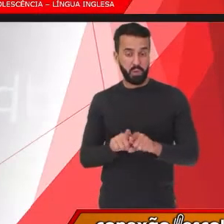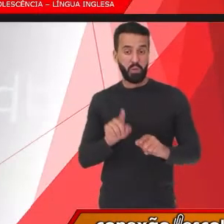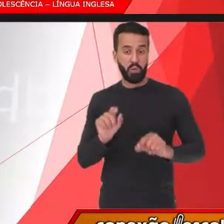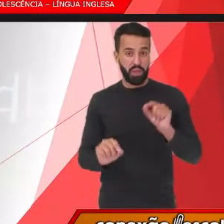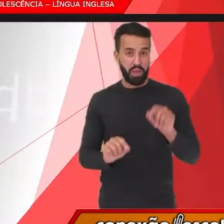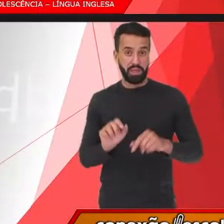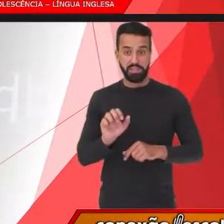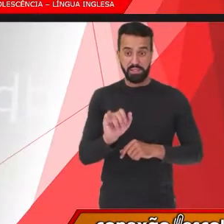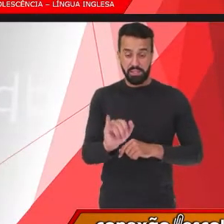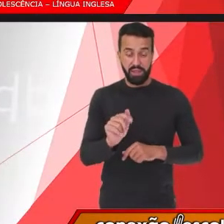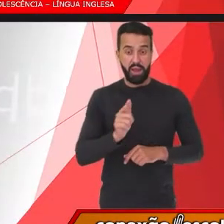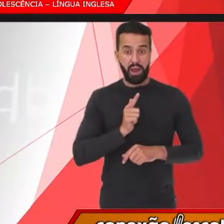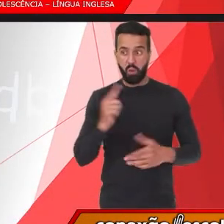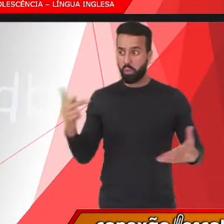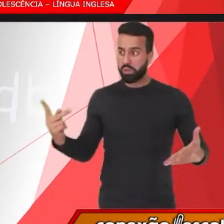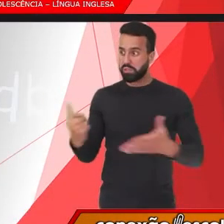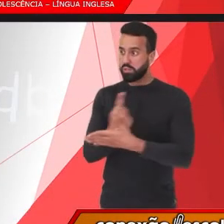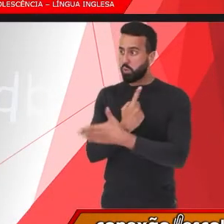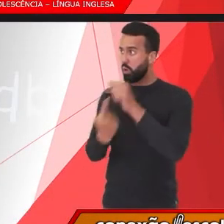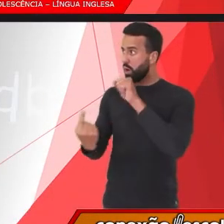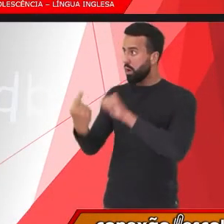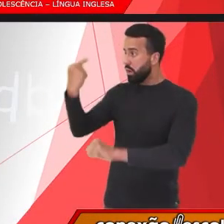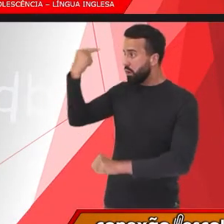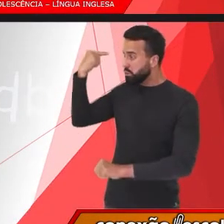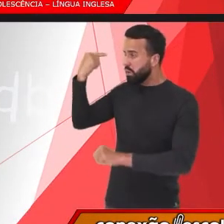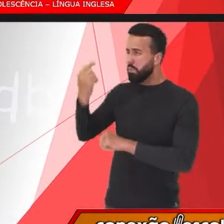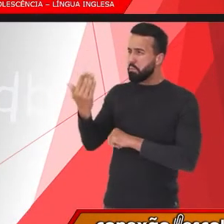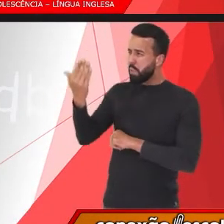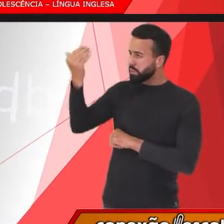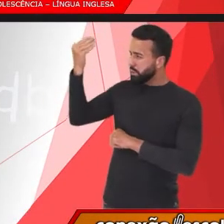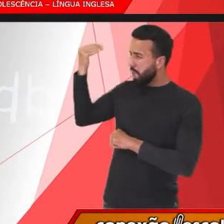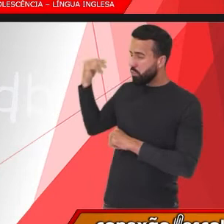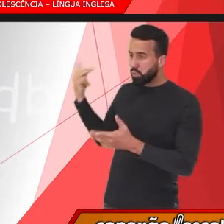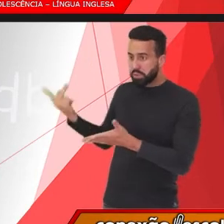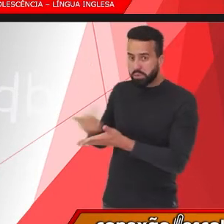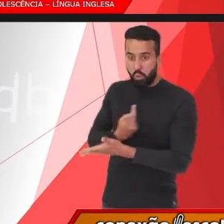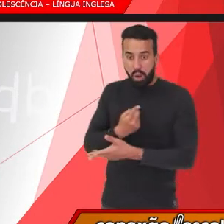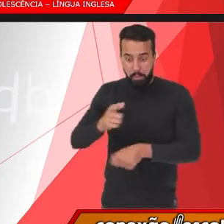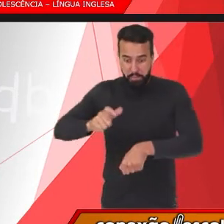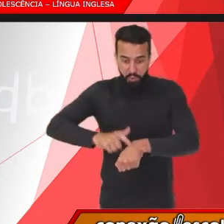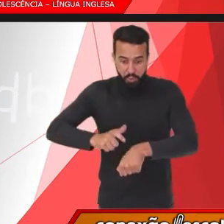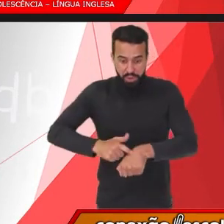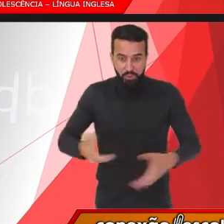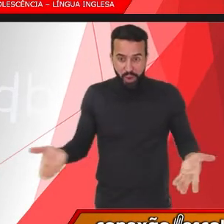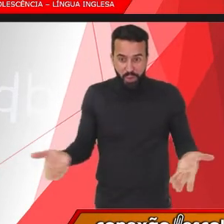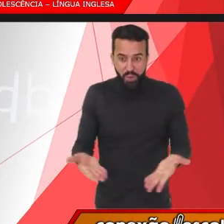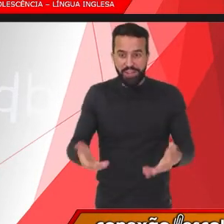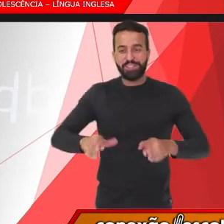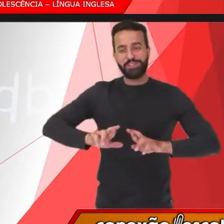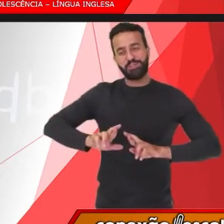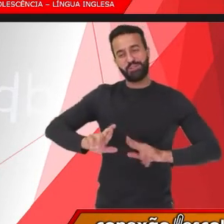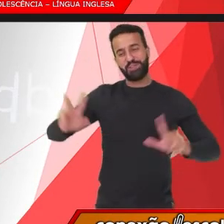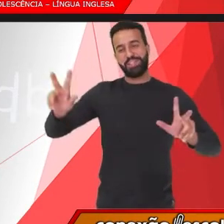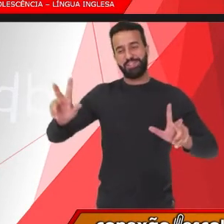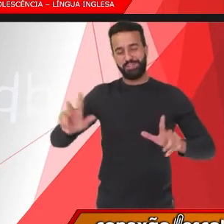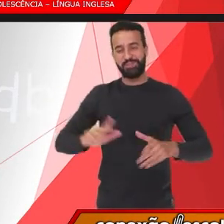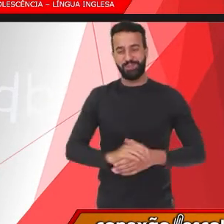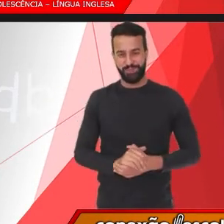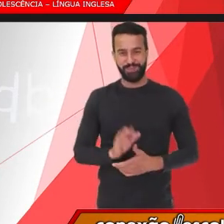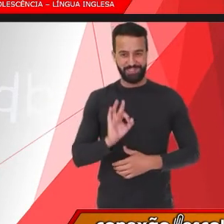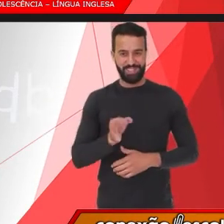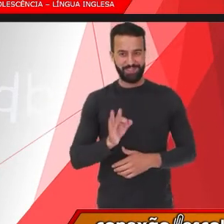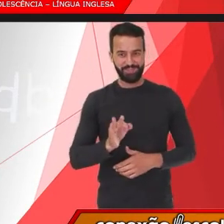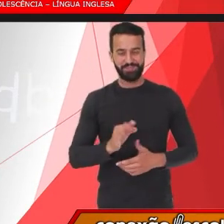falei. Se algo tivesse acontecido diferente no passado, algo nesse momento teria sido totalmente diferente.